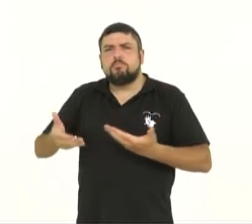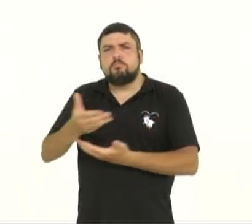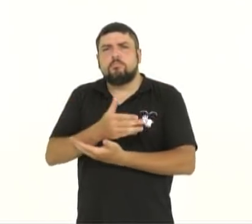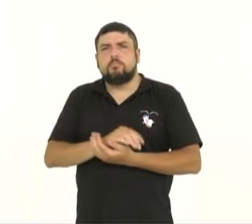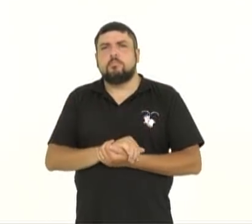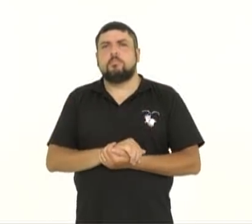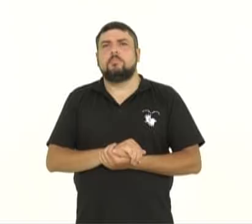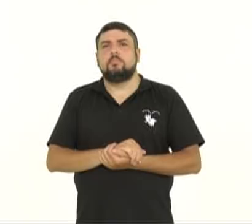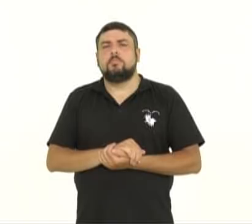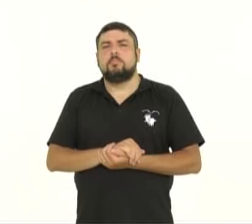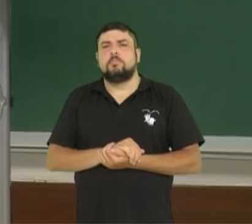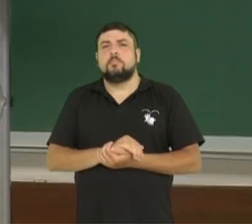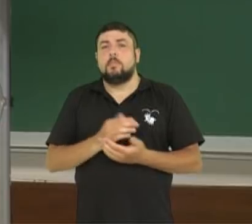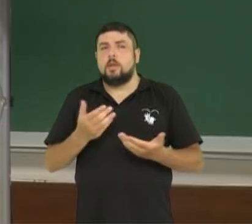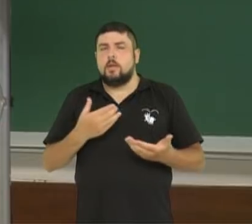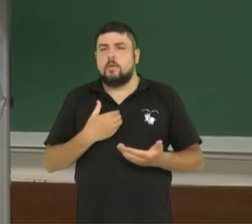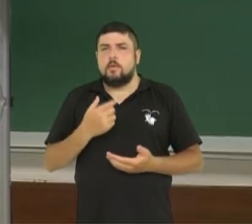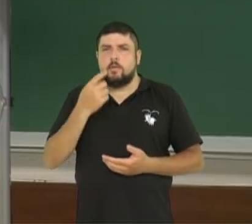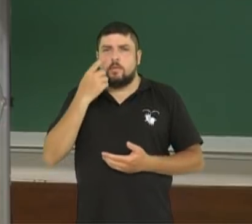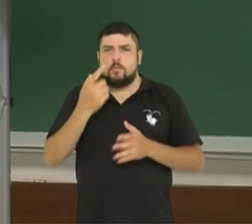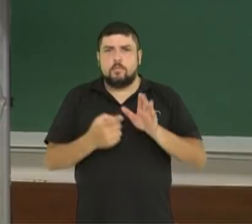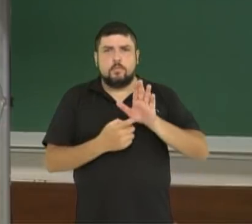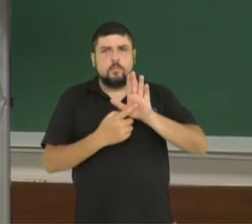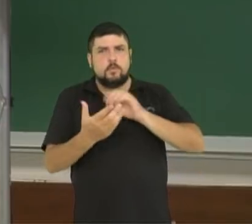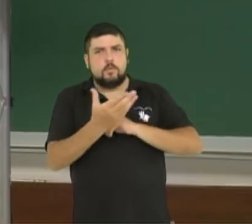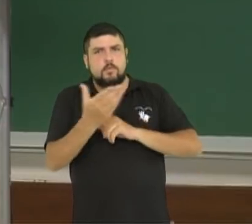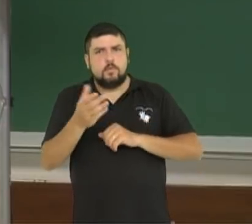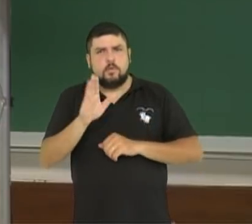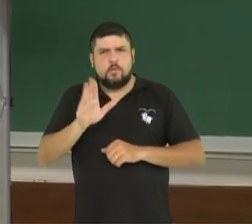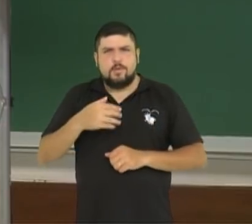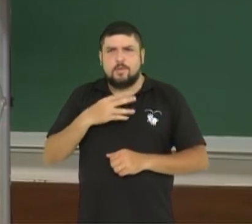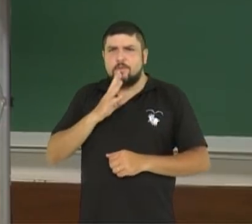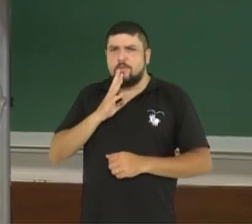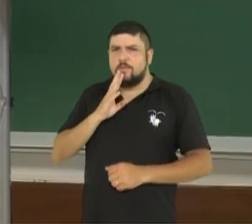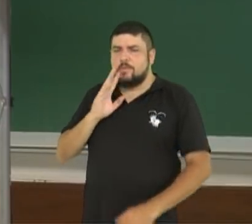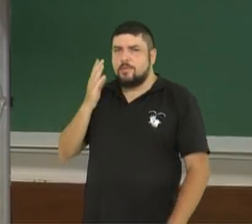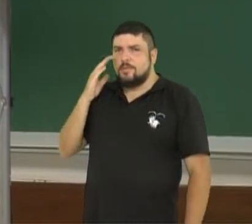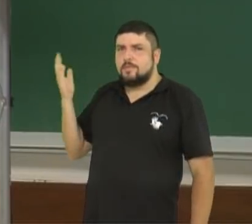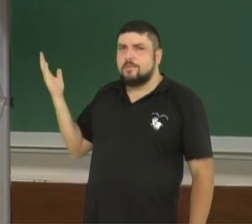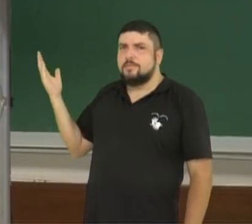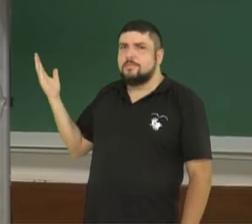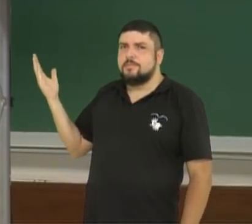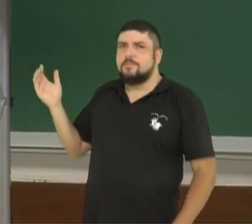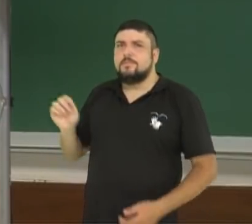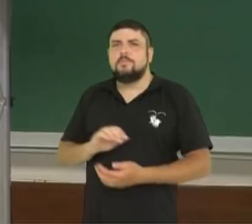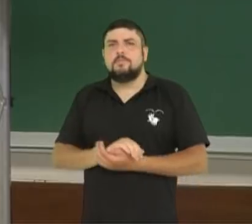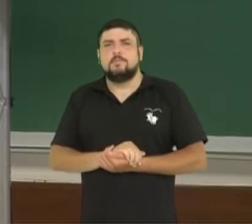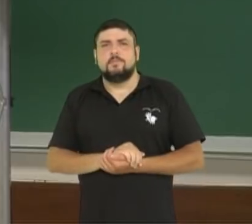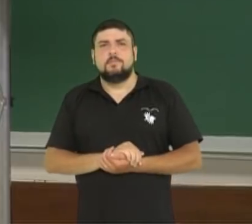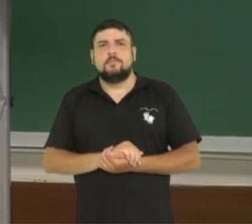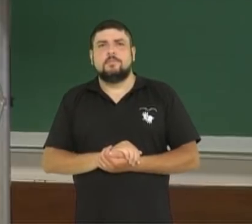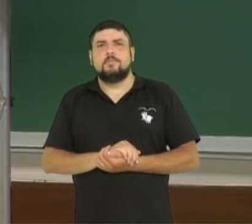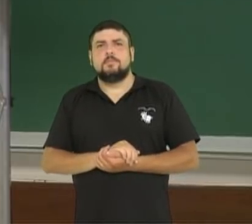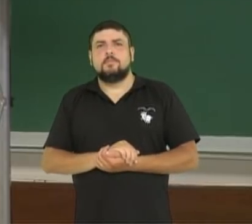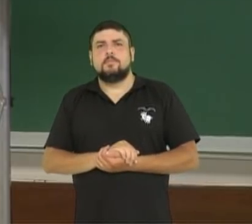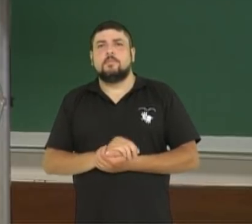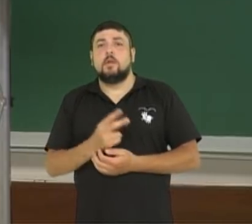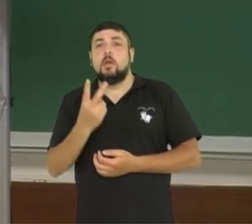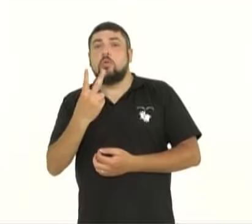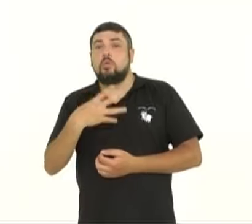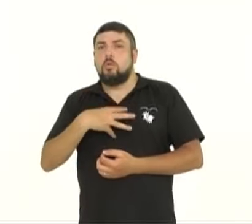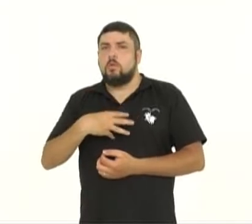olha, vocês provavelmente já ouviram falar, né, sobre os dois filhos de Francisco, né?